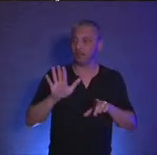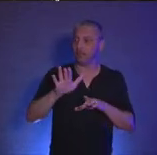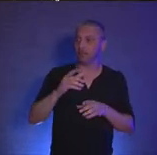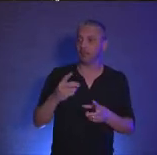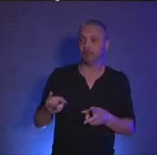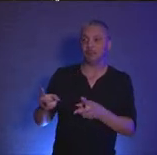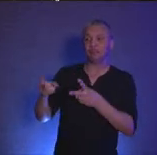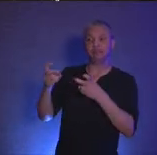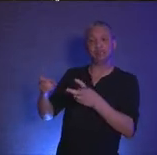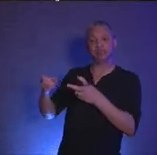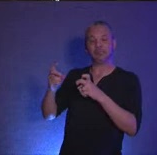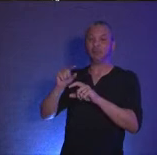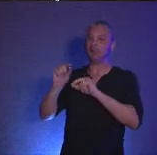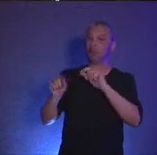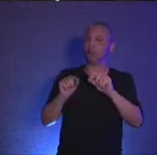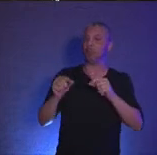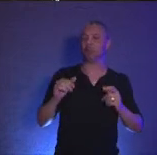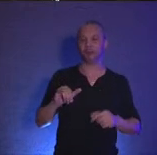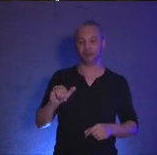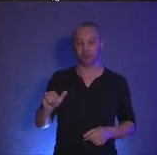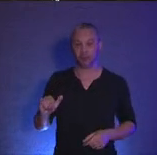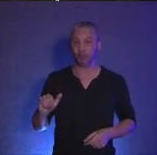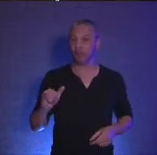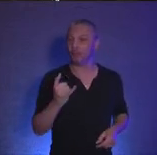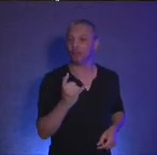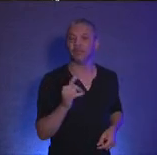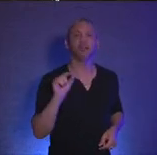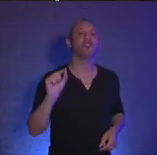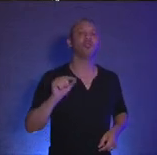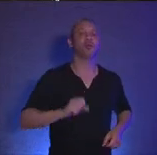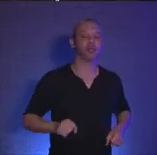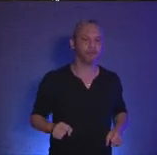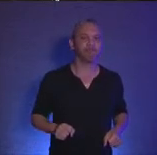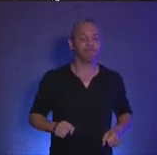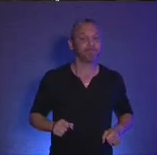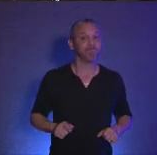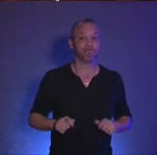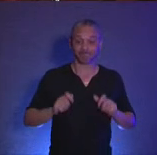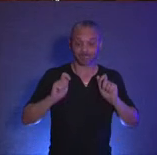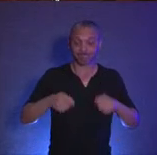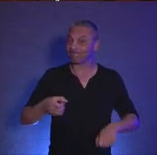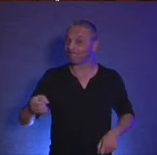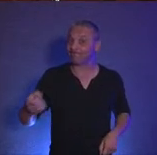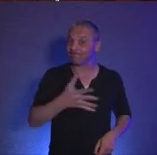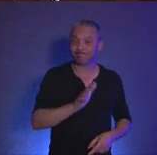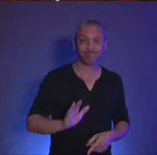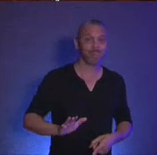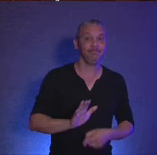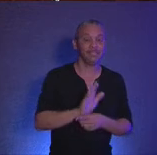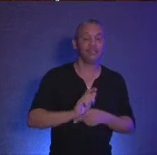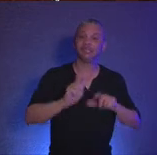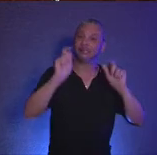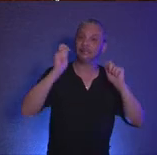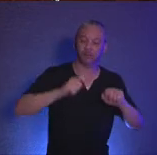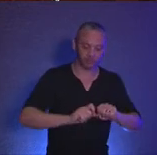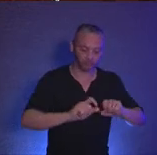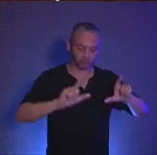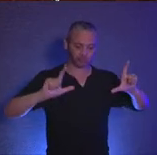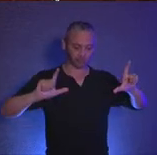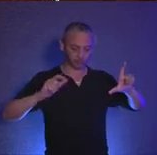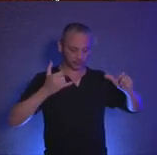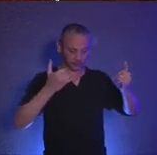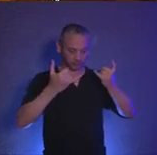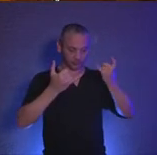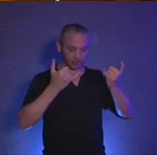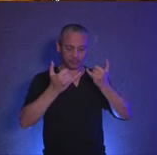gente percebeu que a oportunidade do mapa seria uma oportunidade inédita da gente ter um acesso, né, que ainda não tinha sido